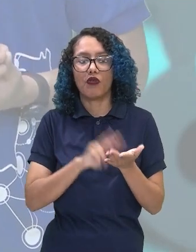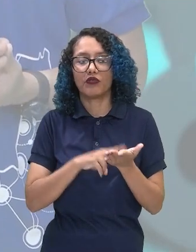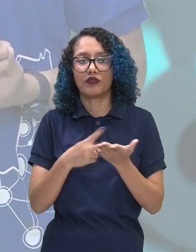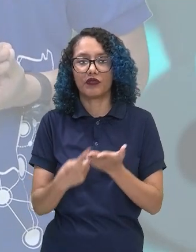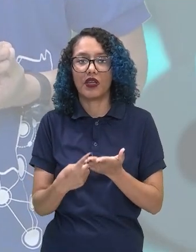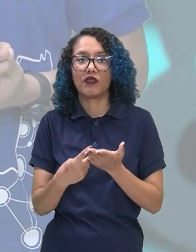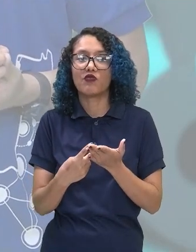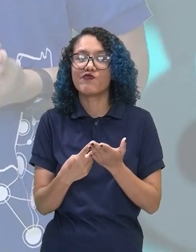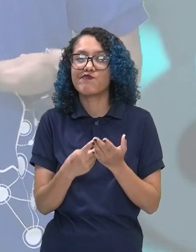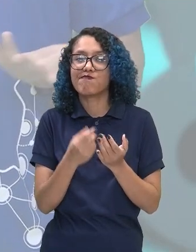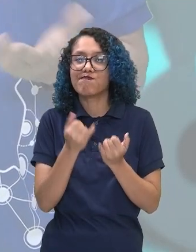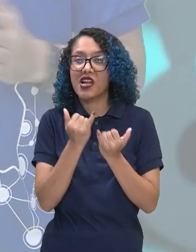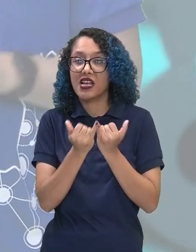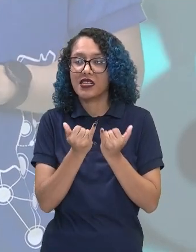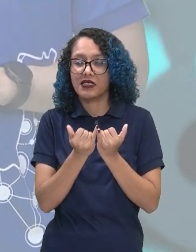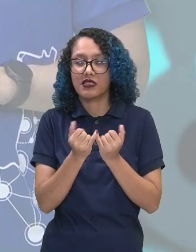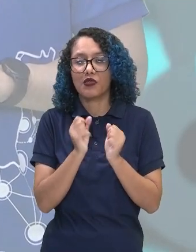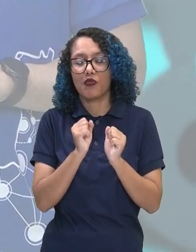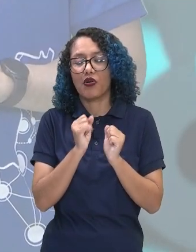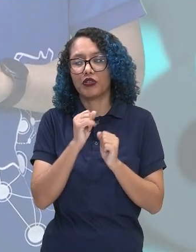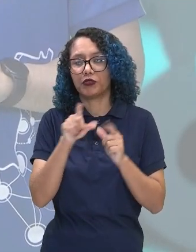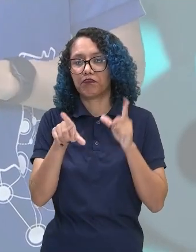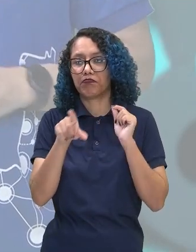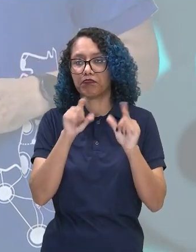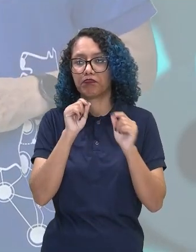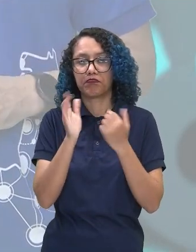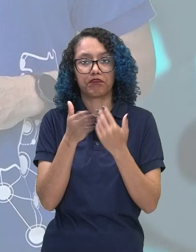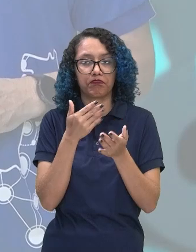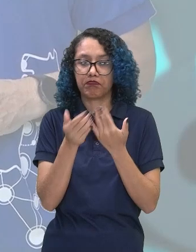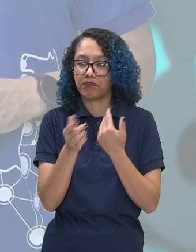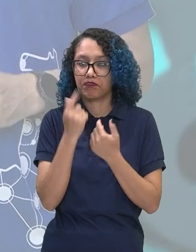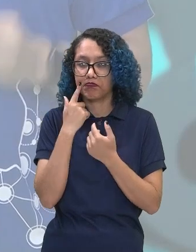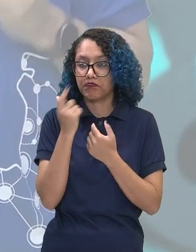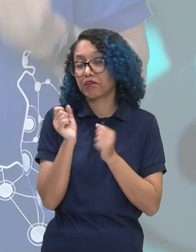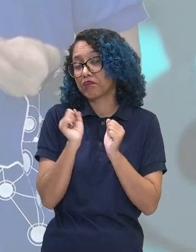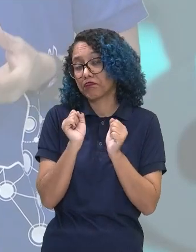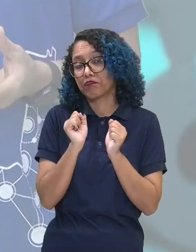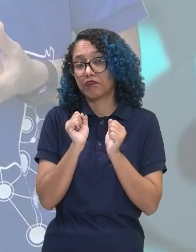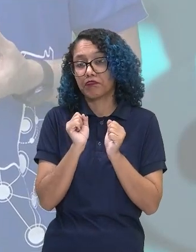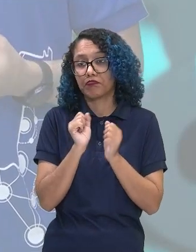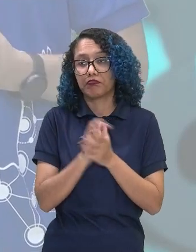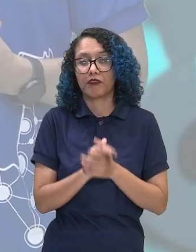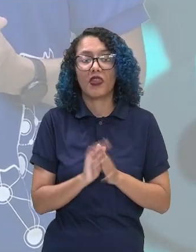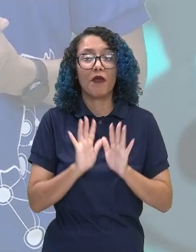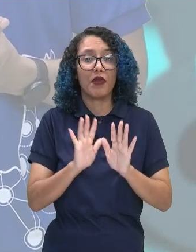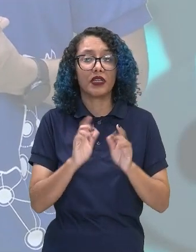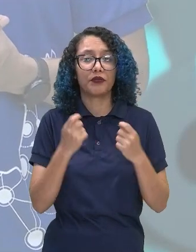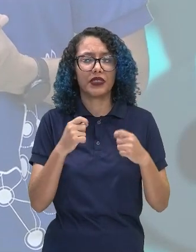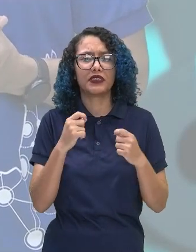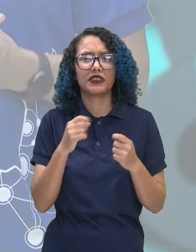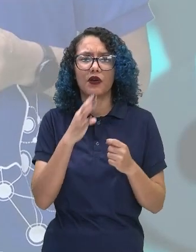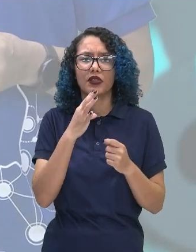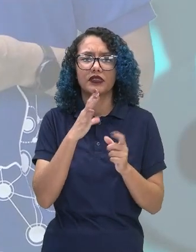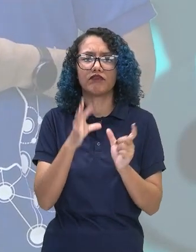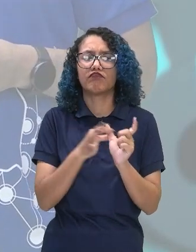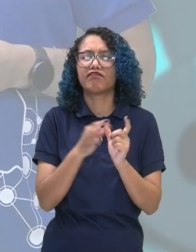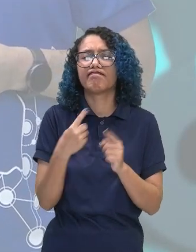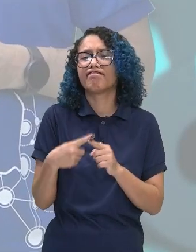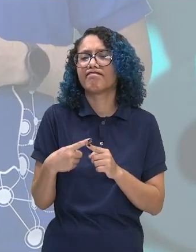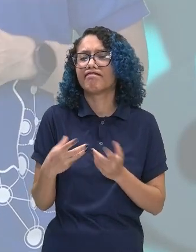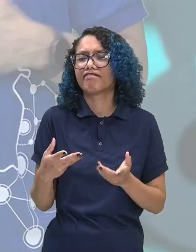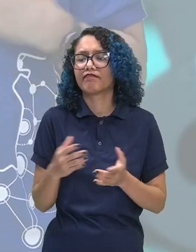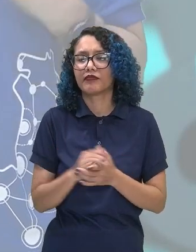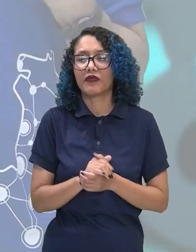significado é muito próximo. Eu posso escolher, por vezes, qualquer uma delas. Por que a gente tem que saber dessas conjunções? Porque